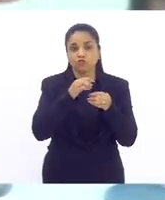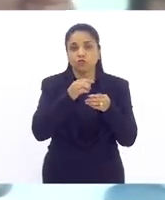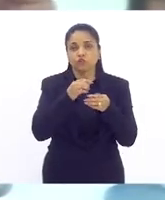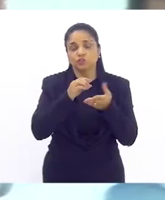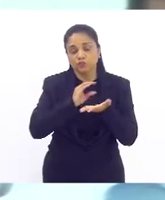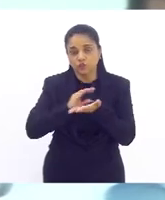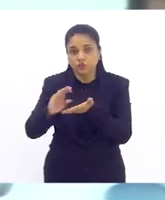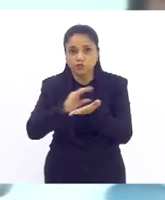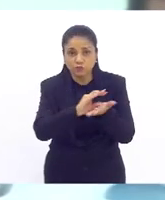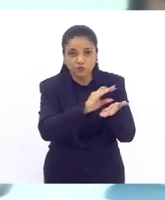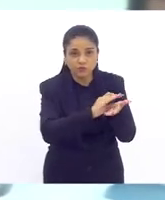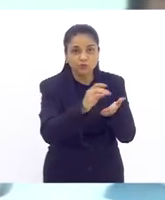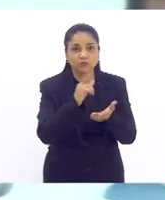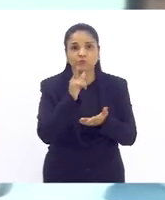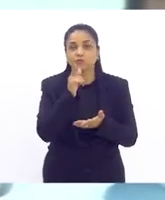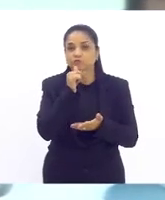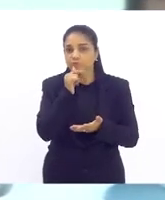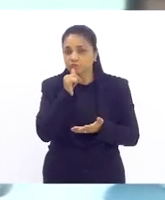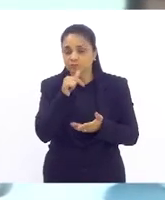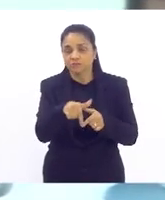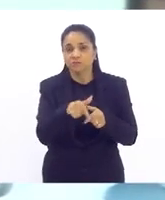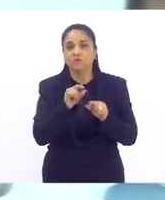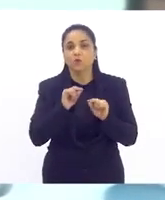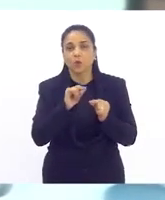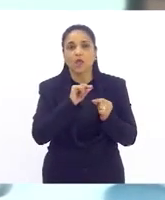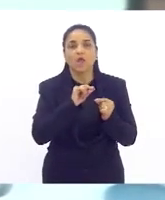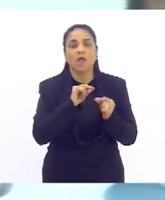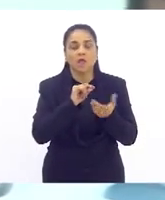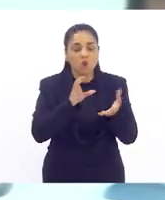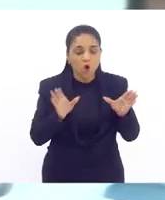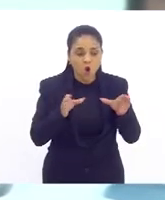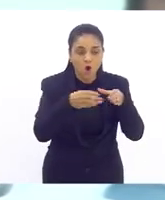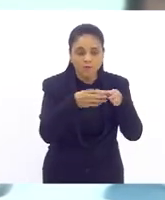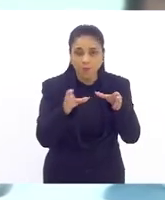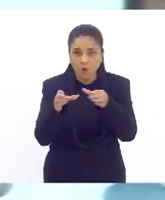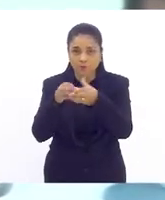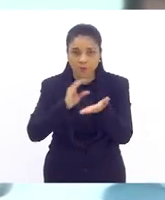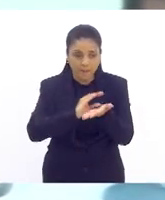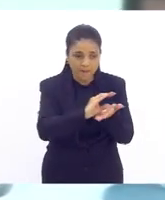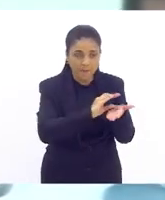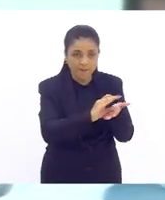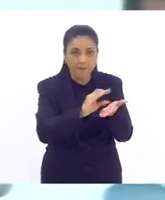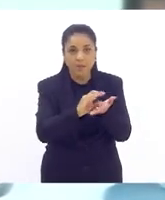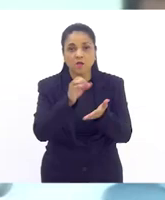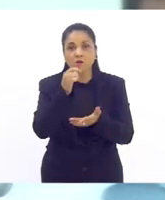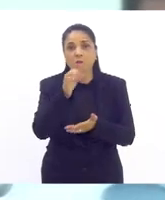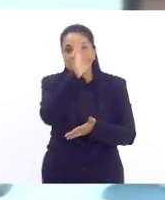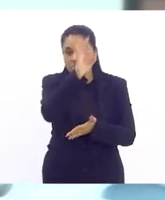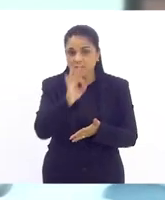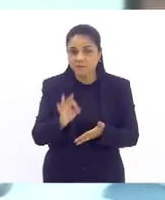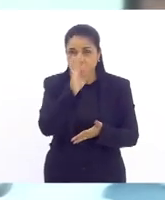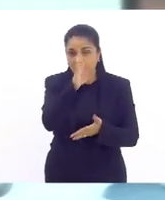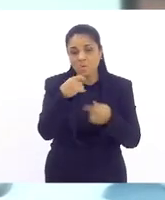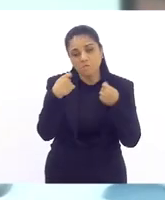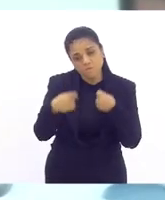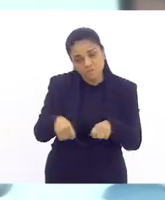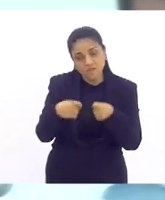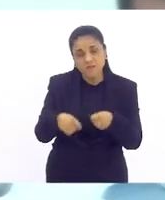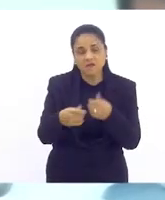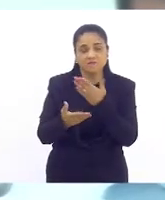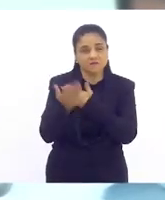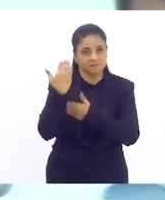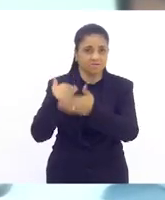pontos era atribuir esse recurso para os comitês e dizer um percentual em saneamento que na época era necessário mas